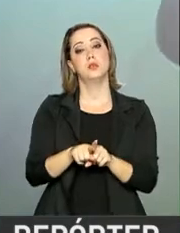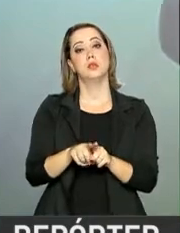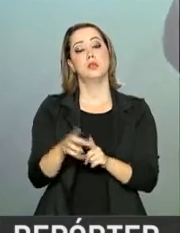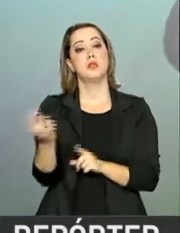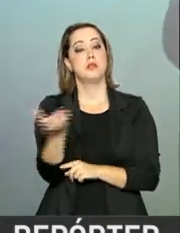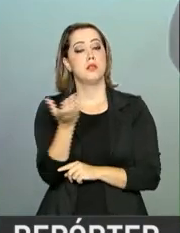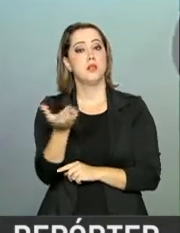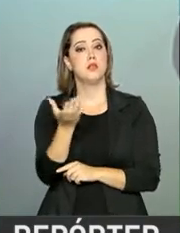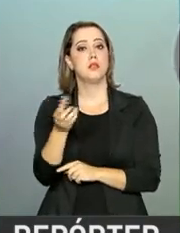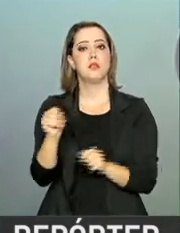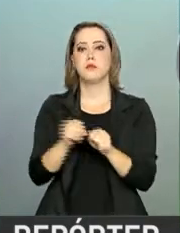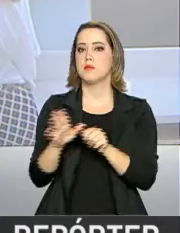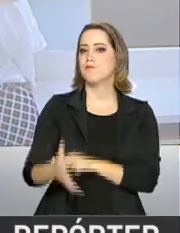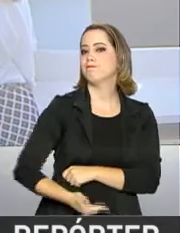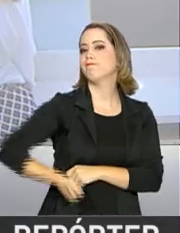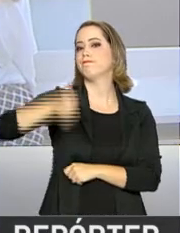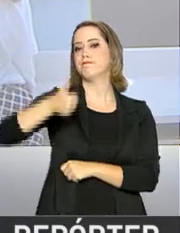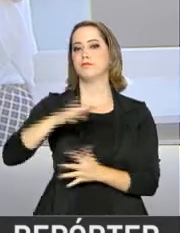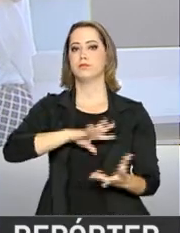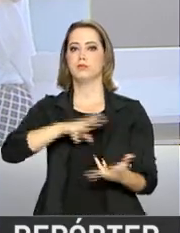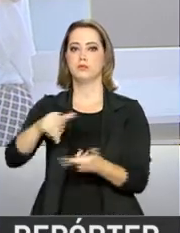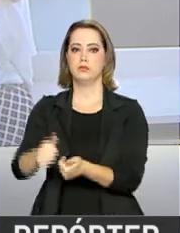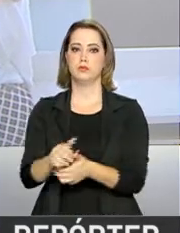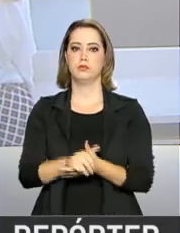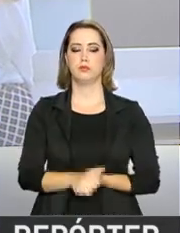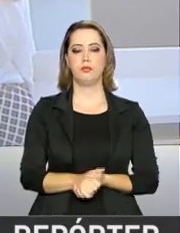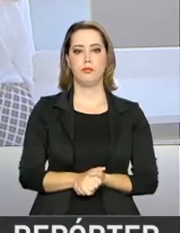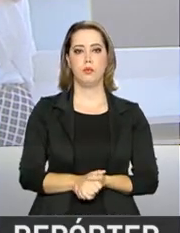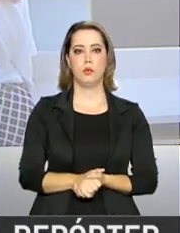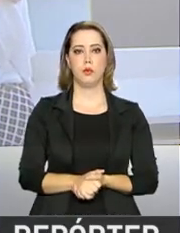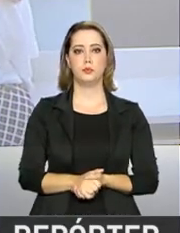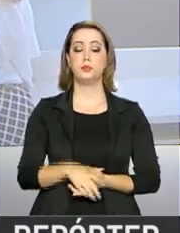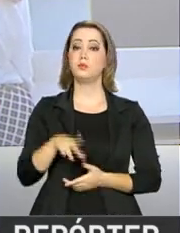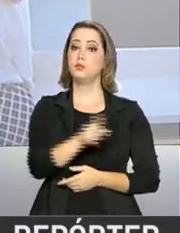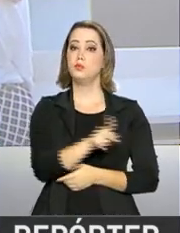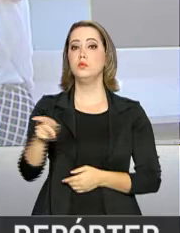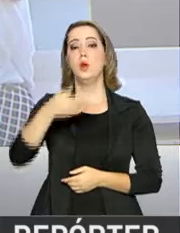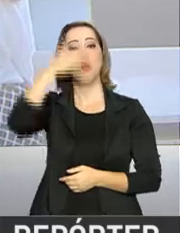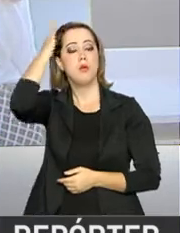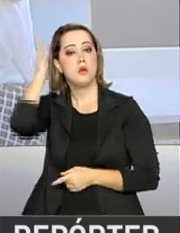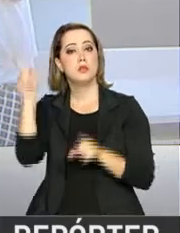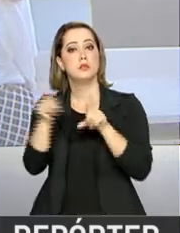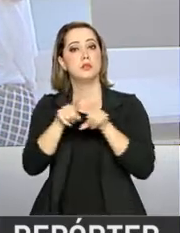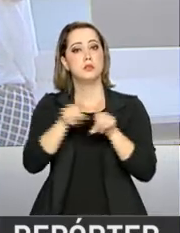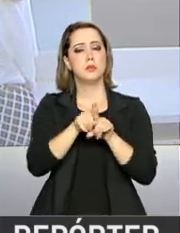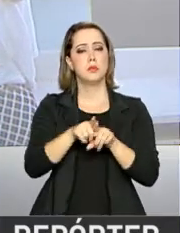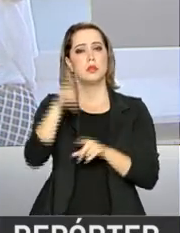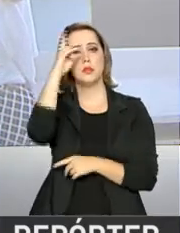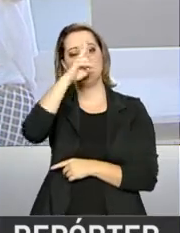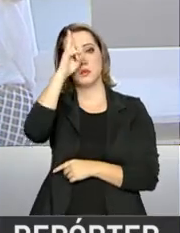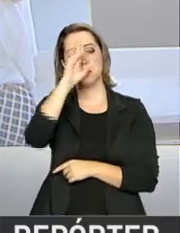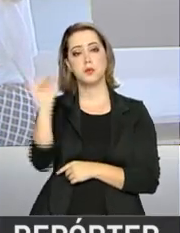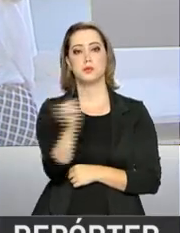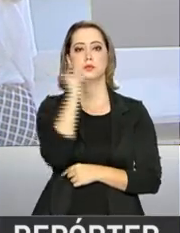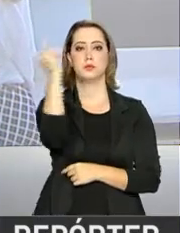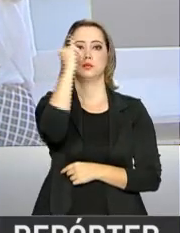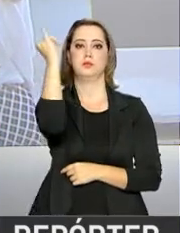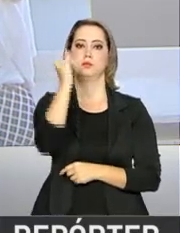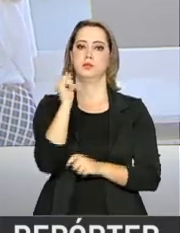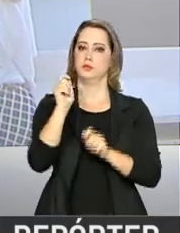o que tem de melhor no mundo já o presidente temer lembrou a importância do agronegócio para a economia